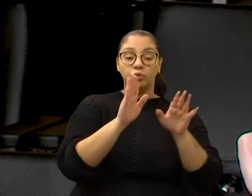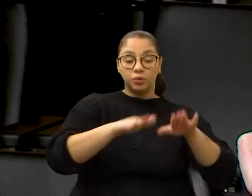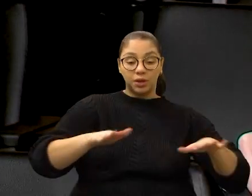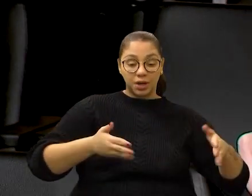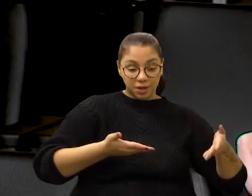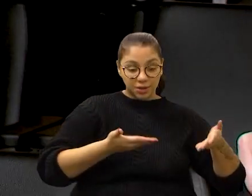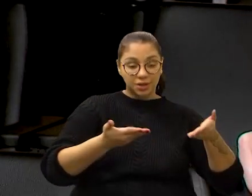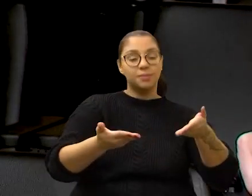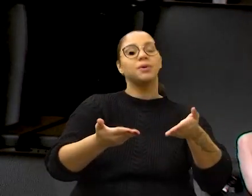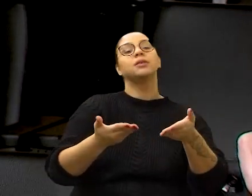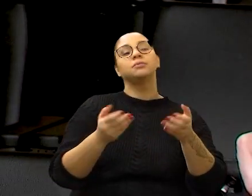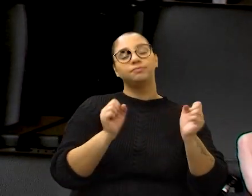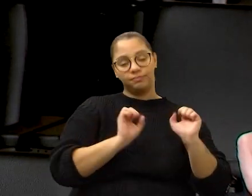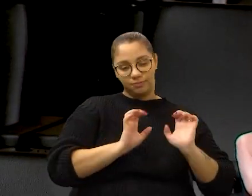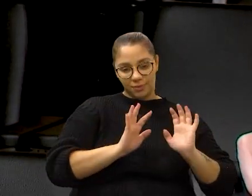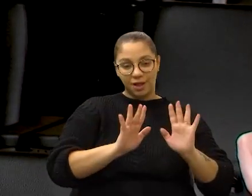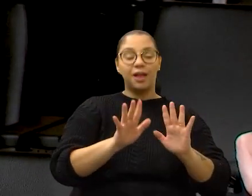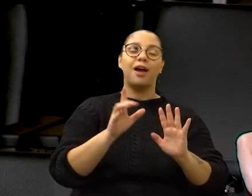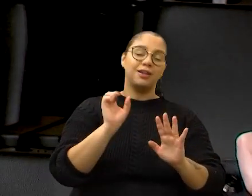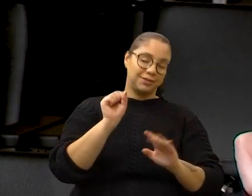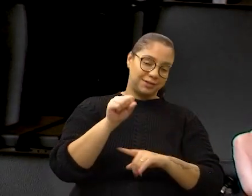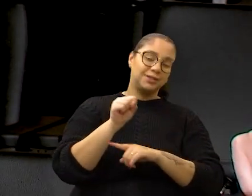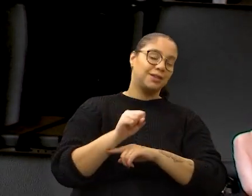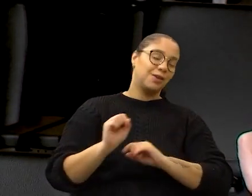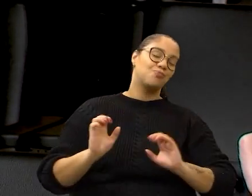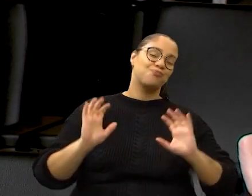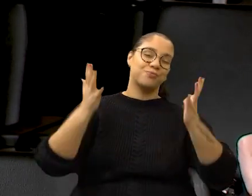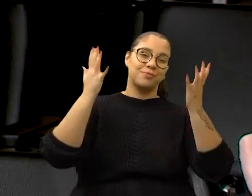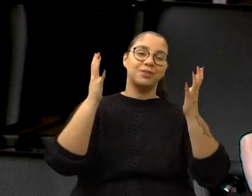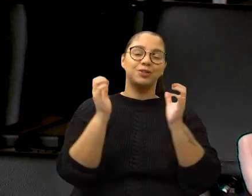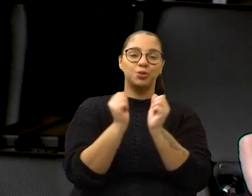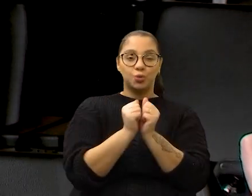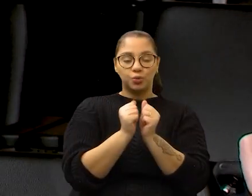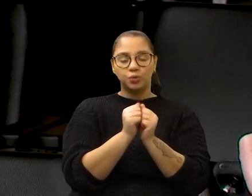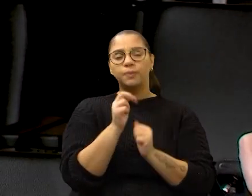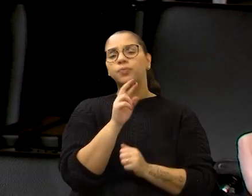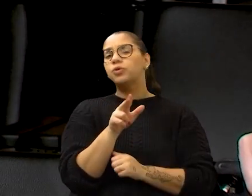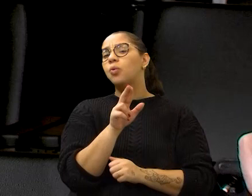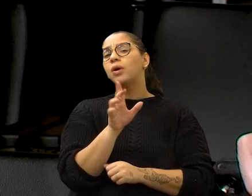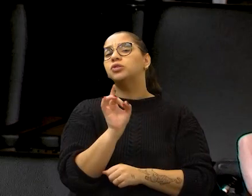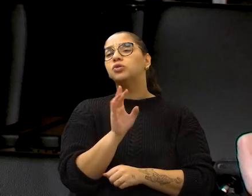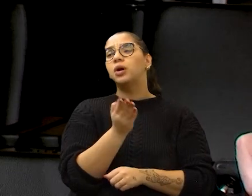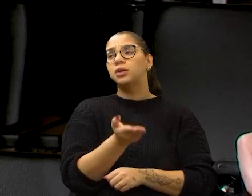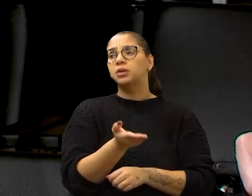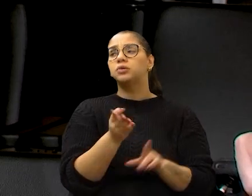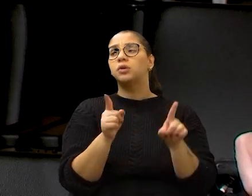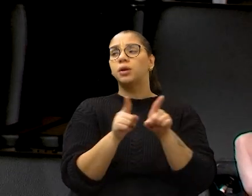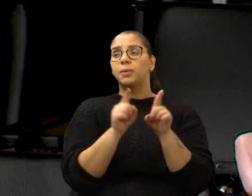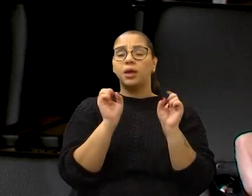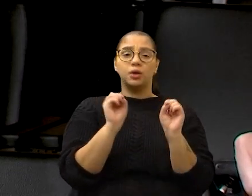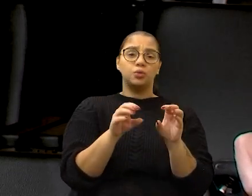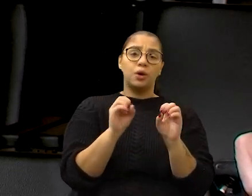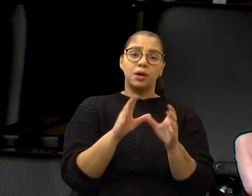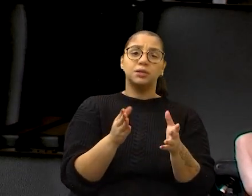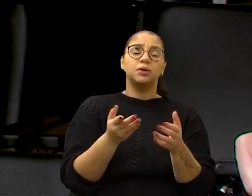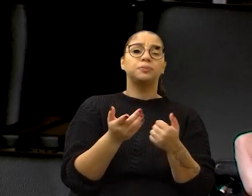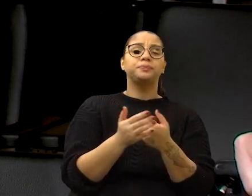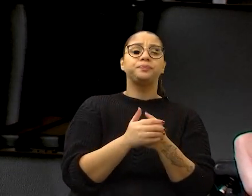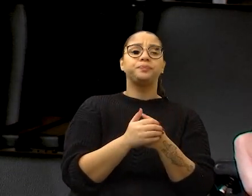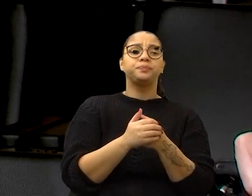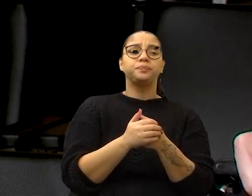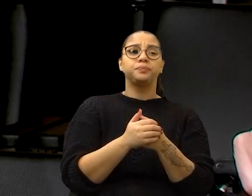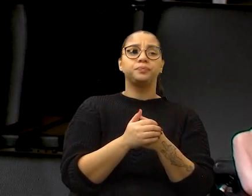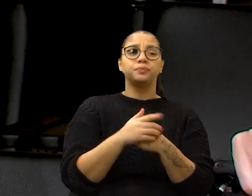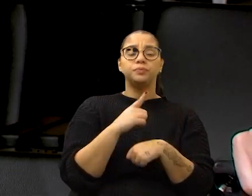crianças, daí a gente vai comemorar junto, né? E não só isso, né? A educação, ela passa